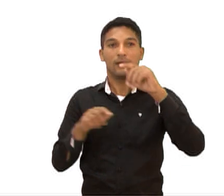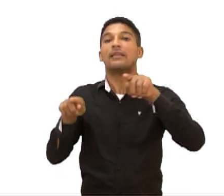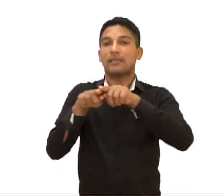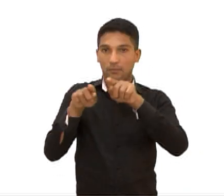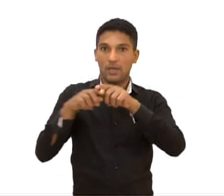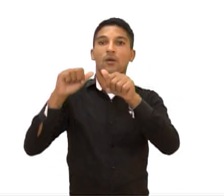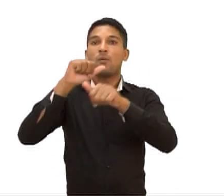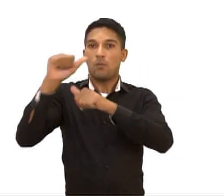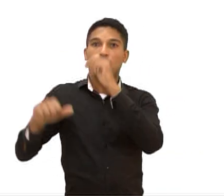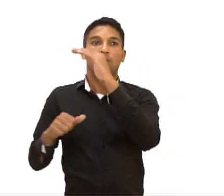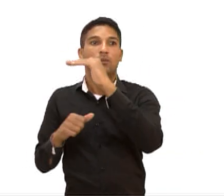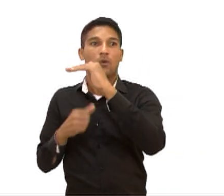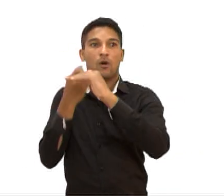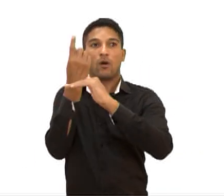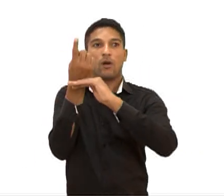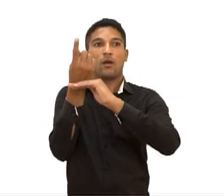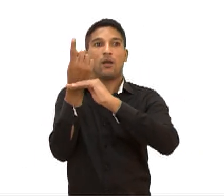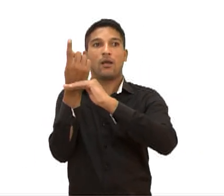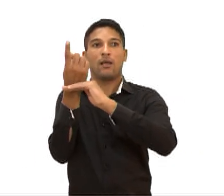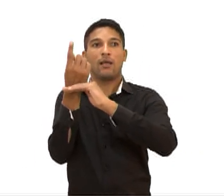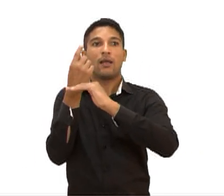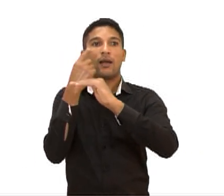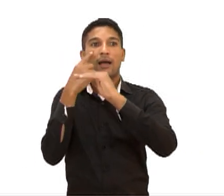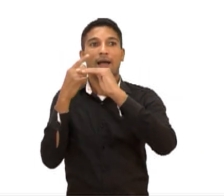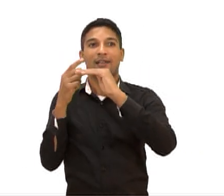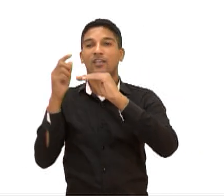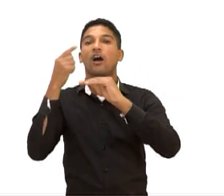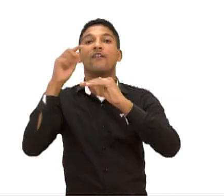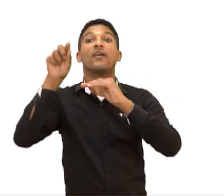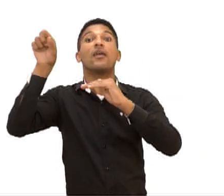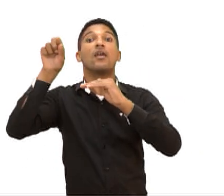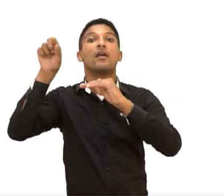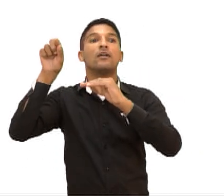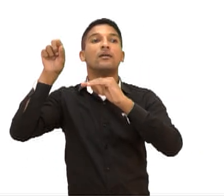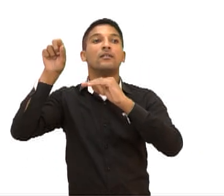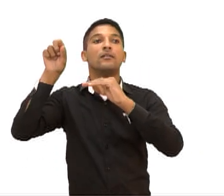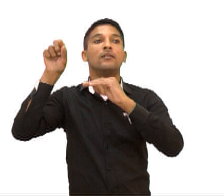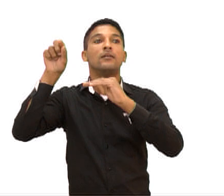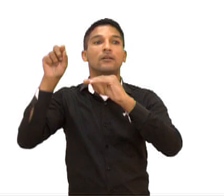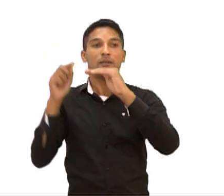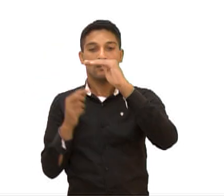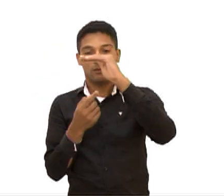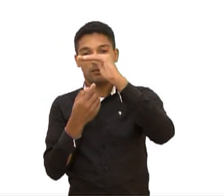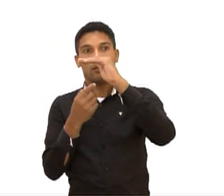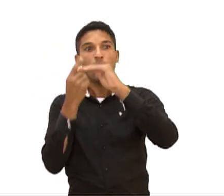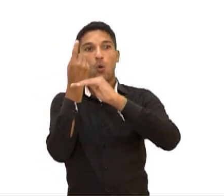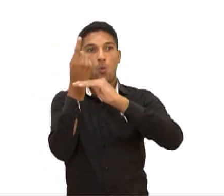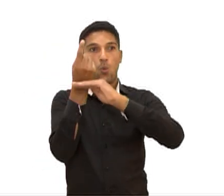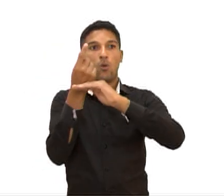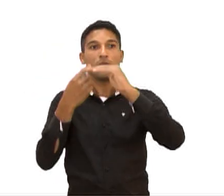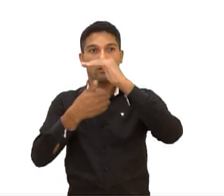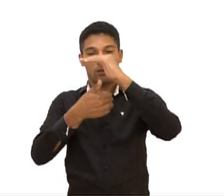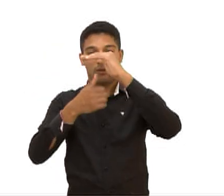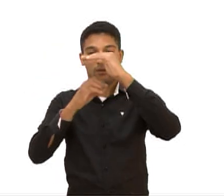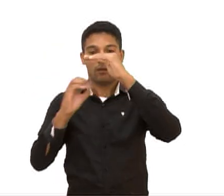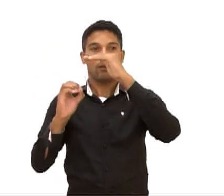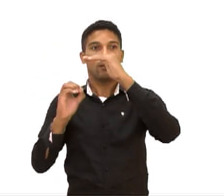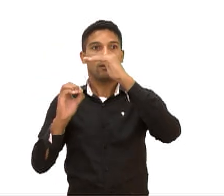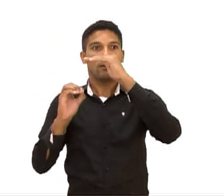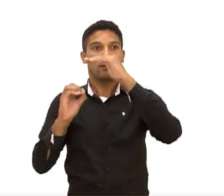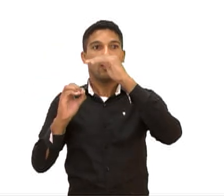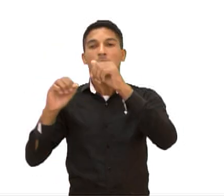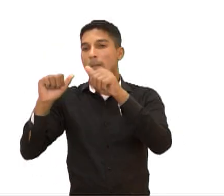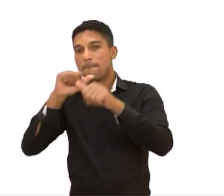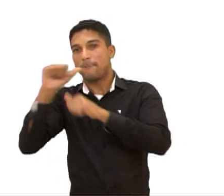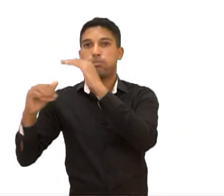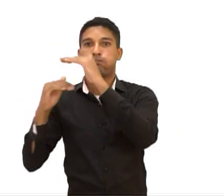fração. Porém, aqui eu tinha só o quê? 2 casas, tá? Então, percebam que aqui, 1 centésimo, eu